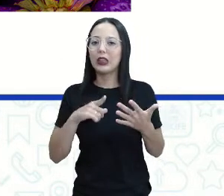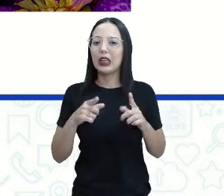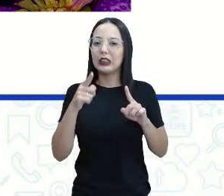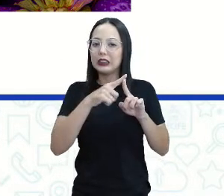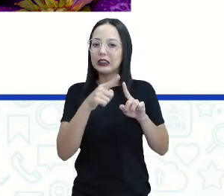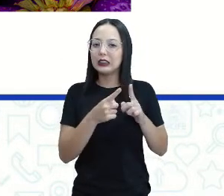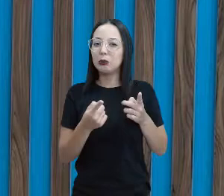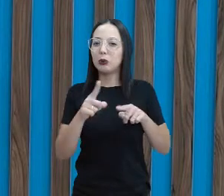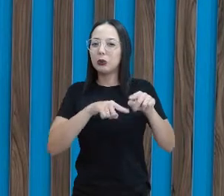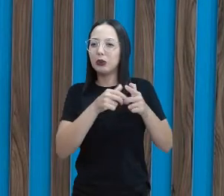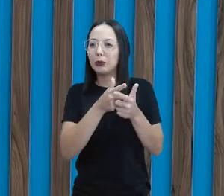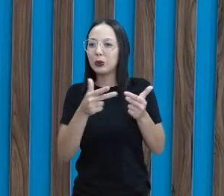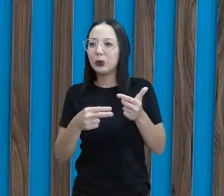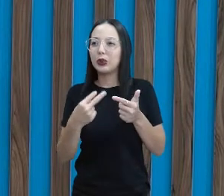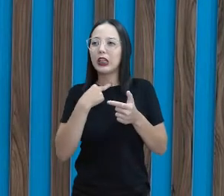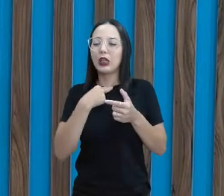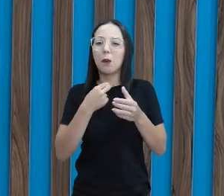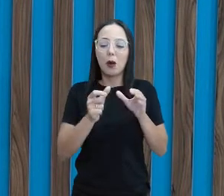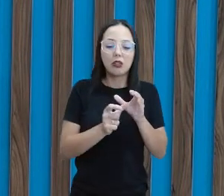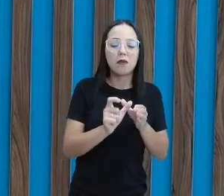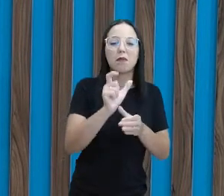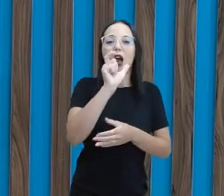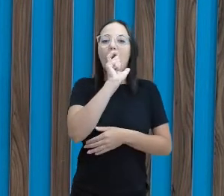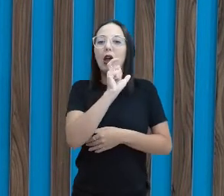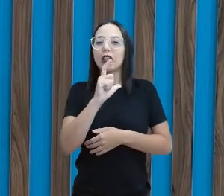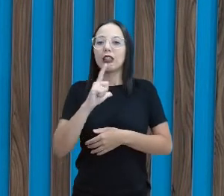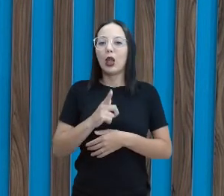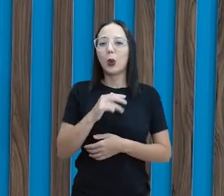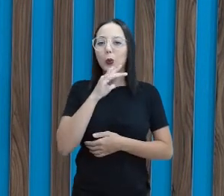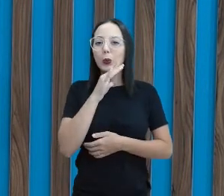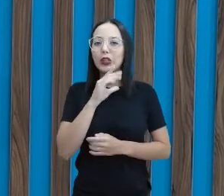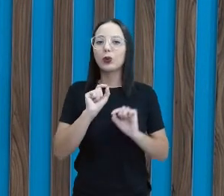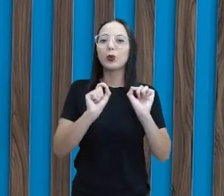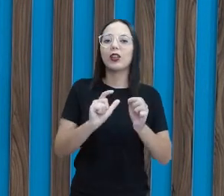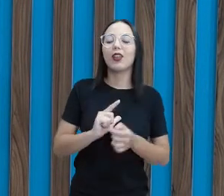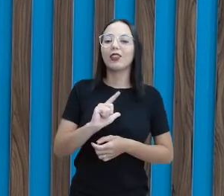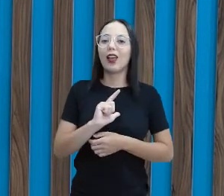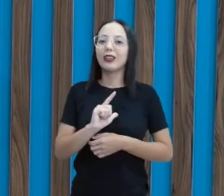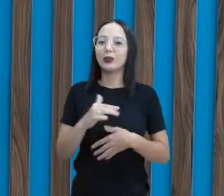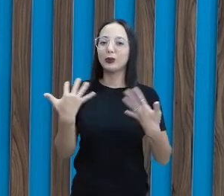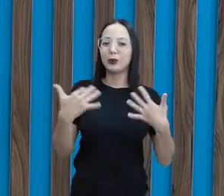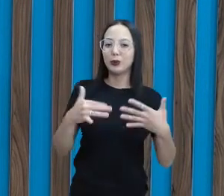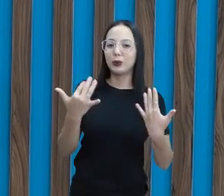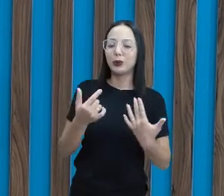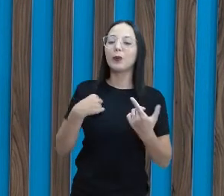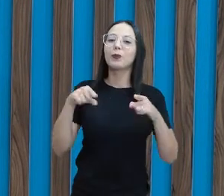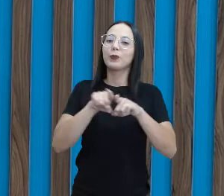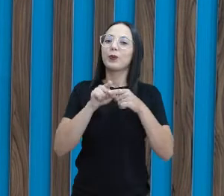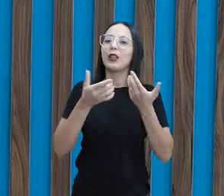de substância que a gente não pode ingerir? Isso. Será que tem veneno? O que é que tem? Eu